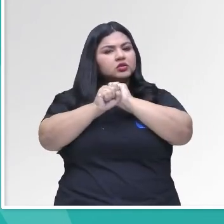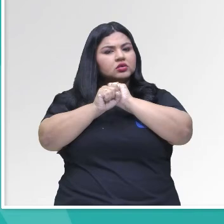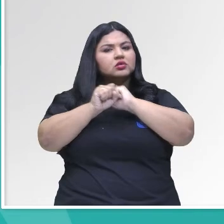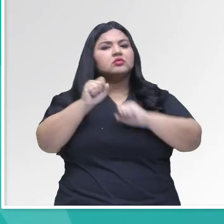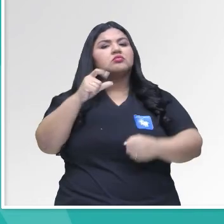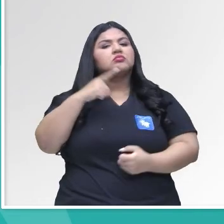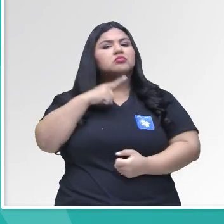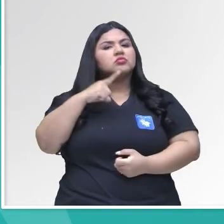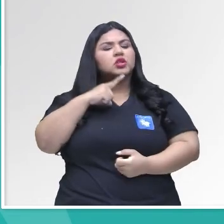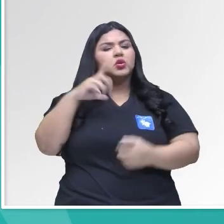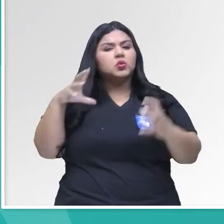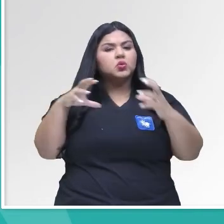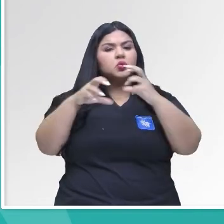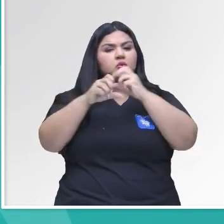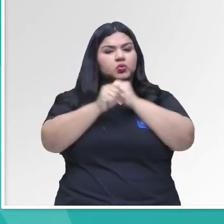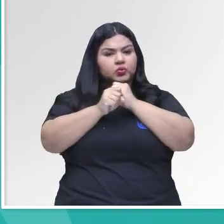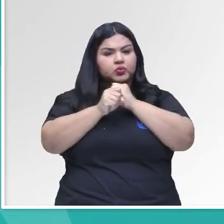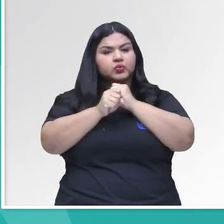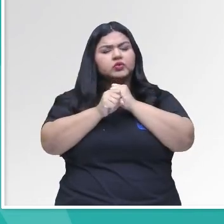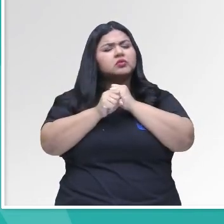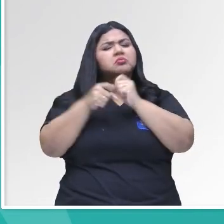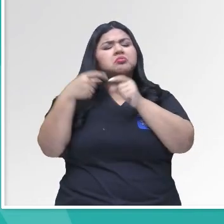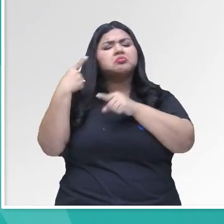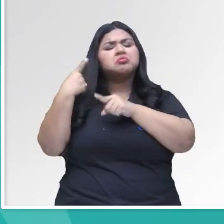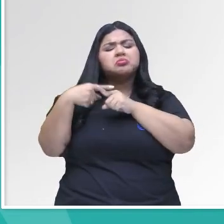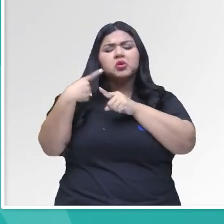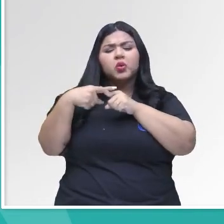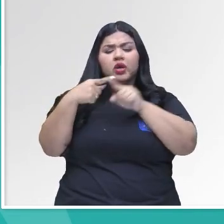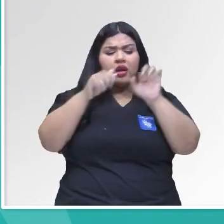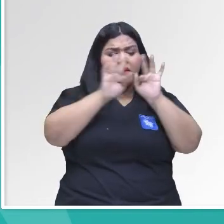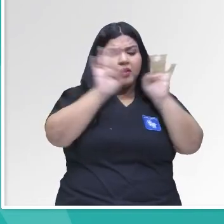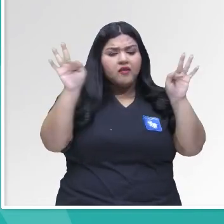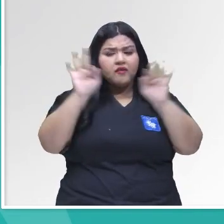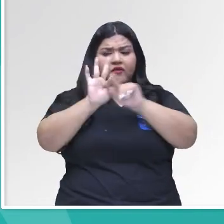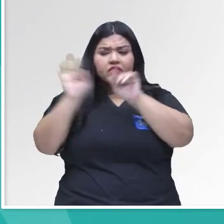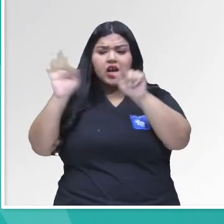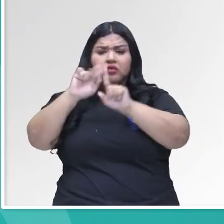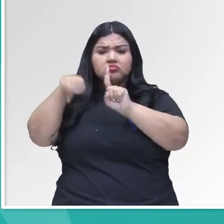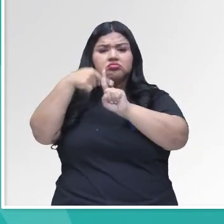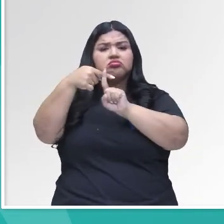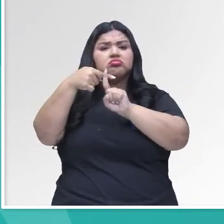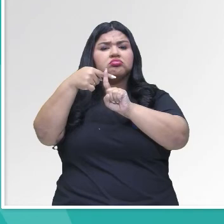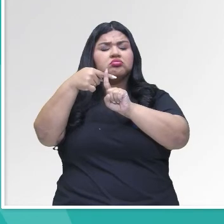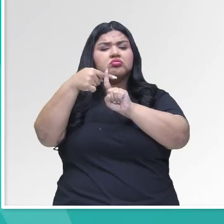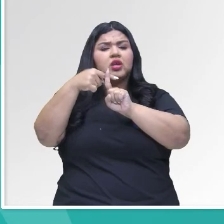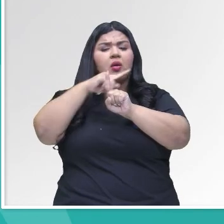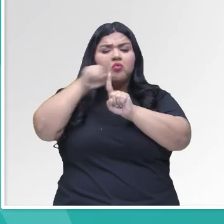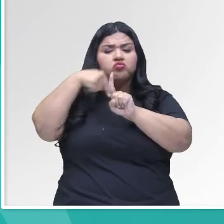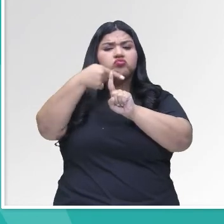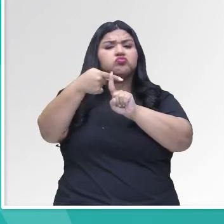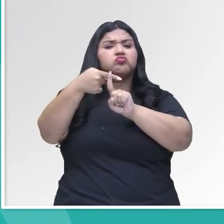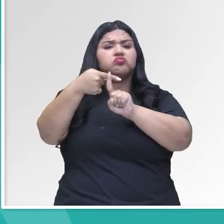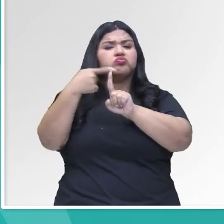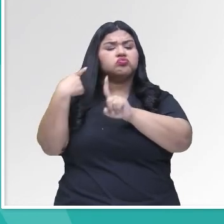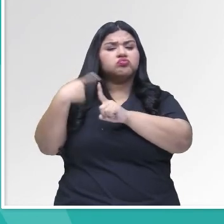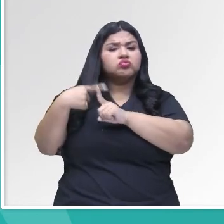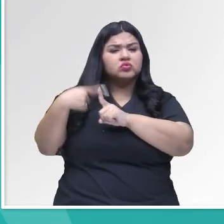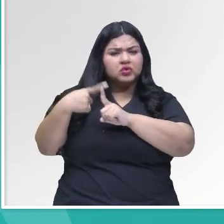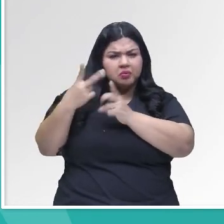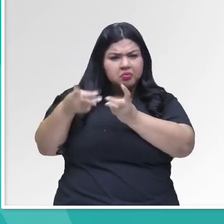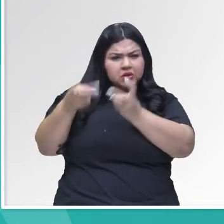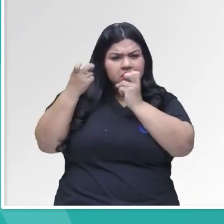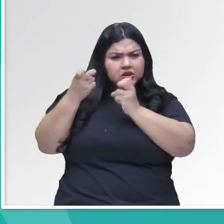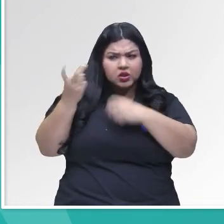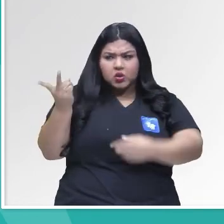de ideias, uma soma de ideias. Por que é uma soma de ideias? Por que é uma soma de ideias aí? Percebeu? São